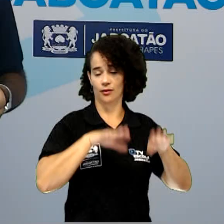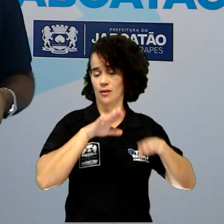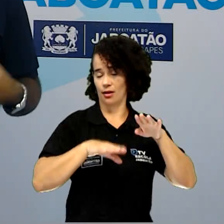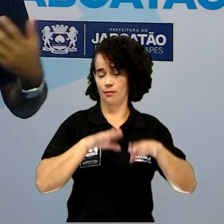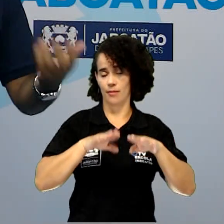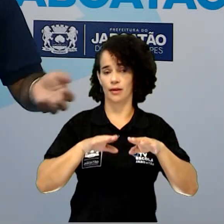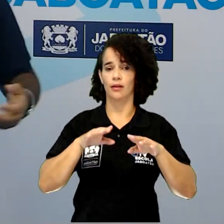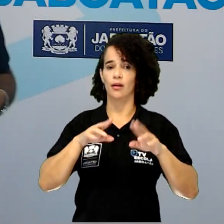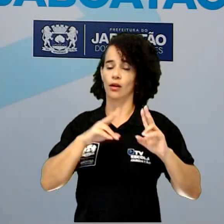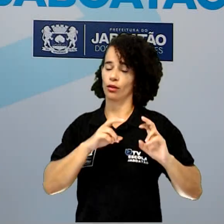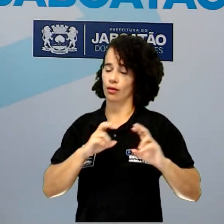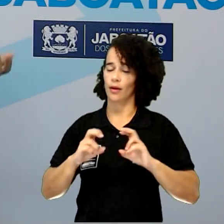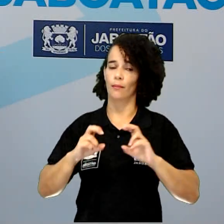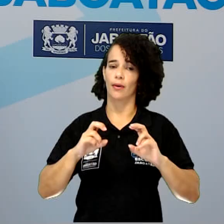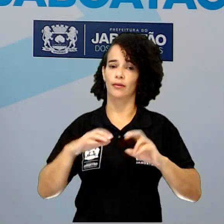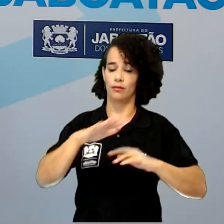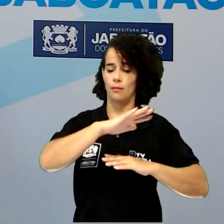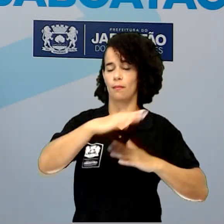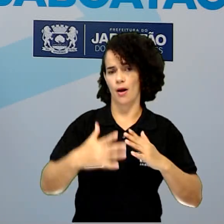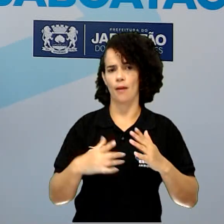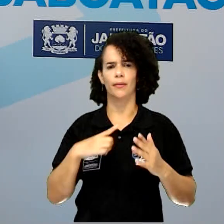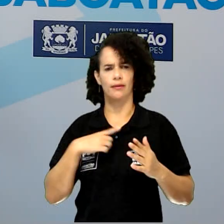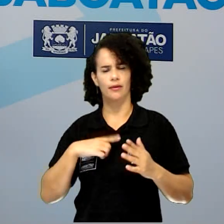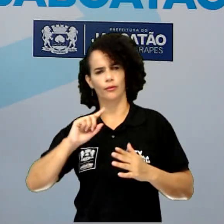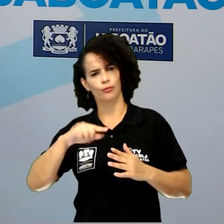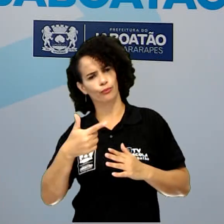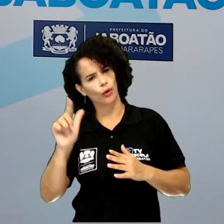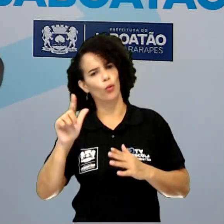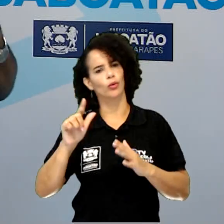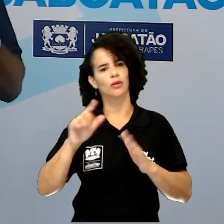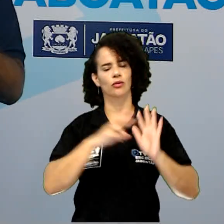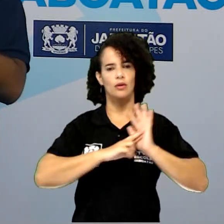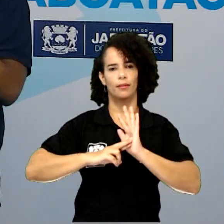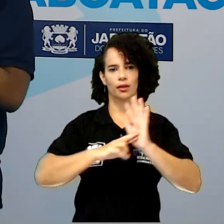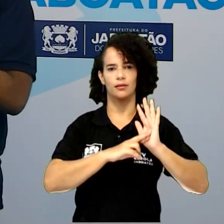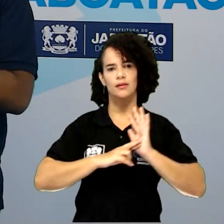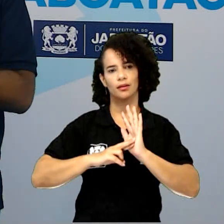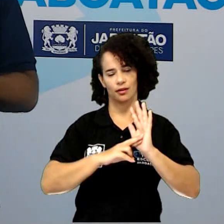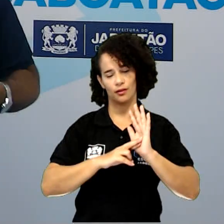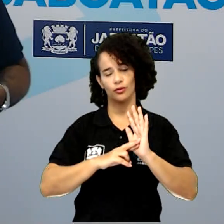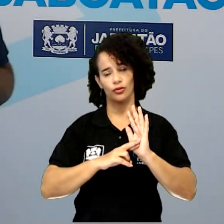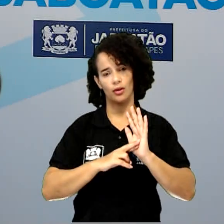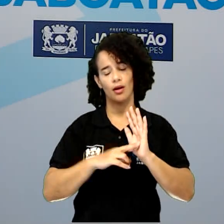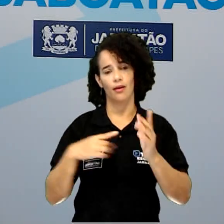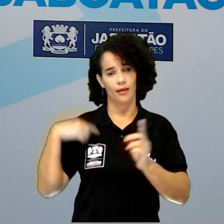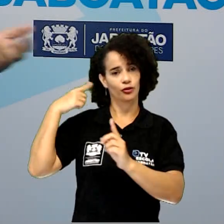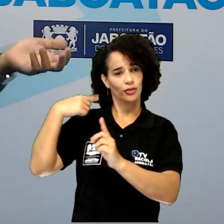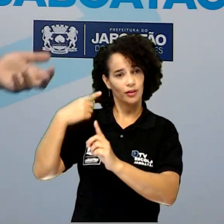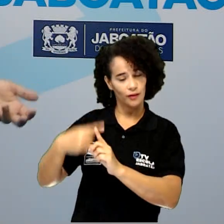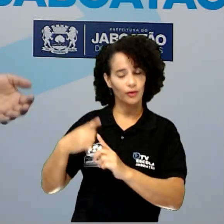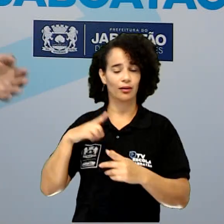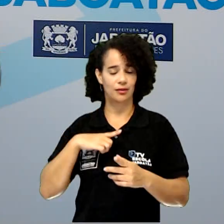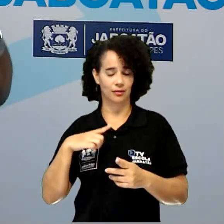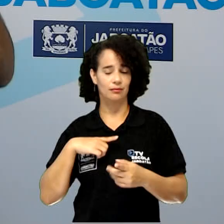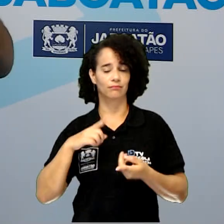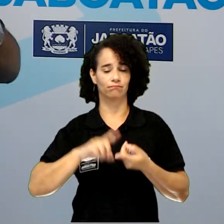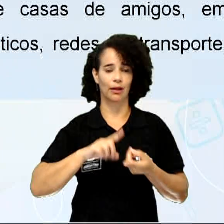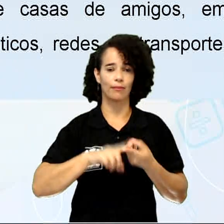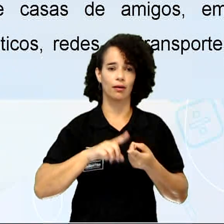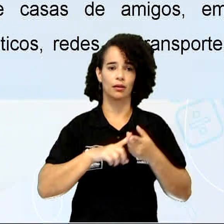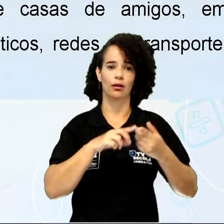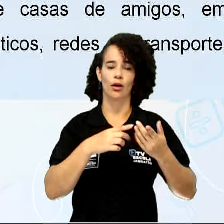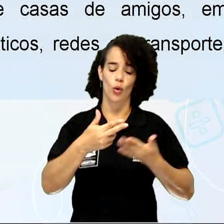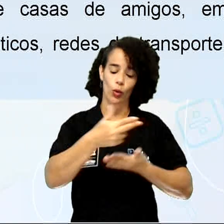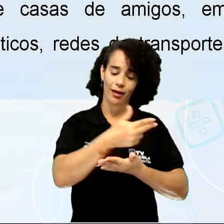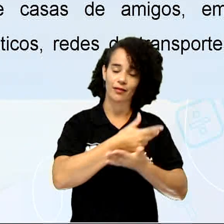tá? E existem também outras representações, a não ser além dessas tradicionais, né, a gente tem outras representações. O desenho que